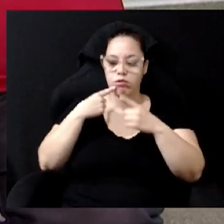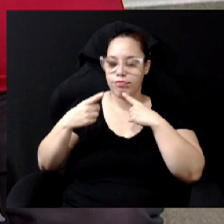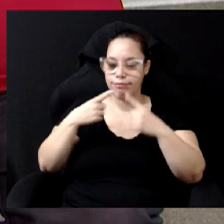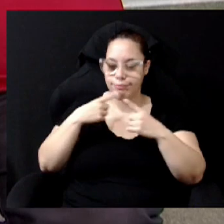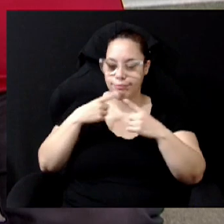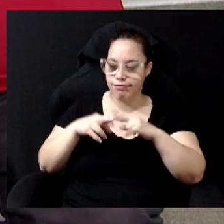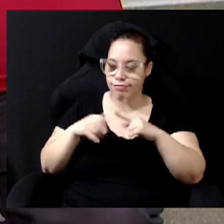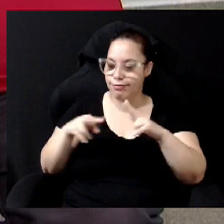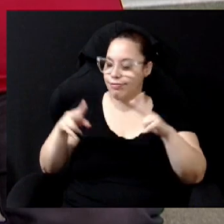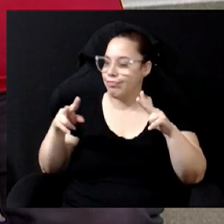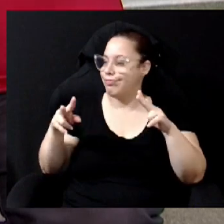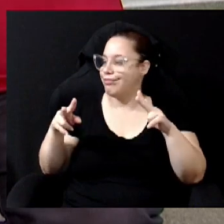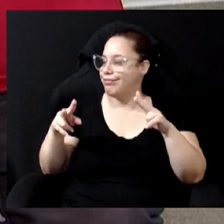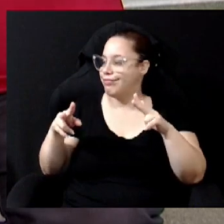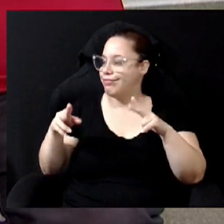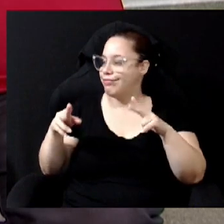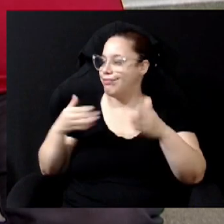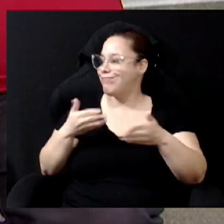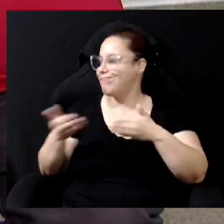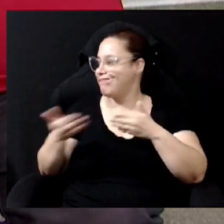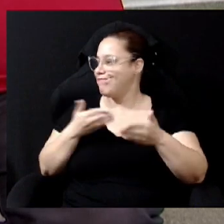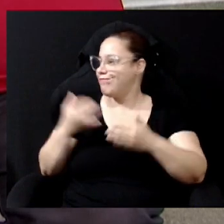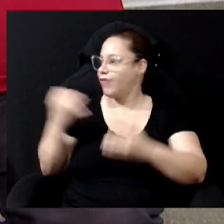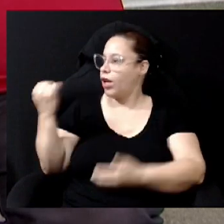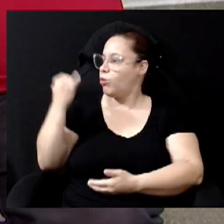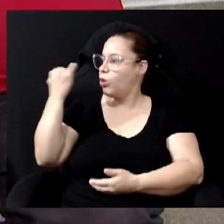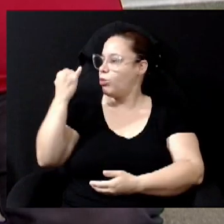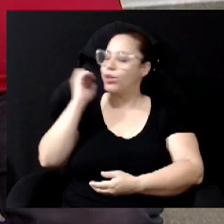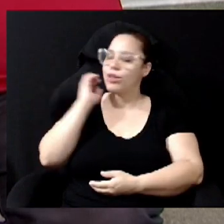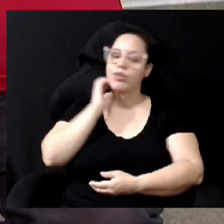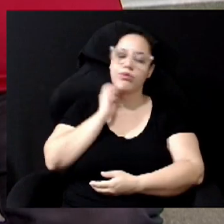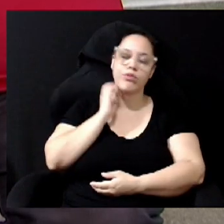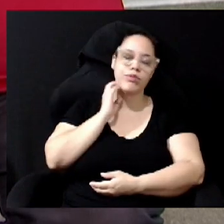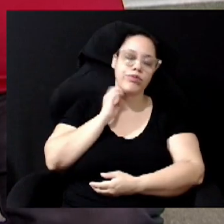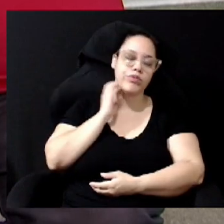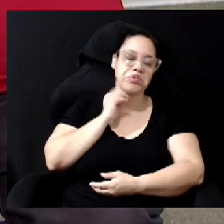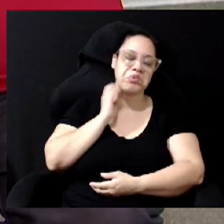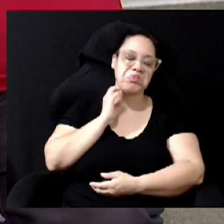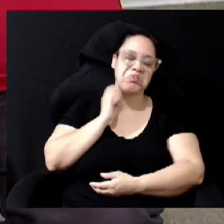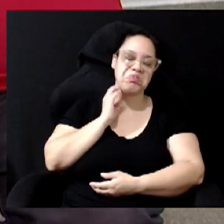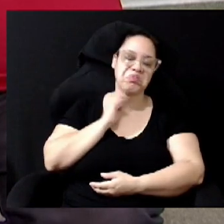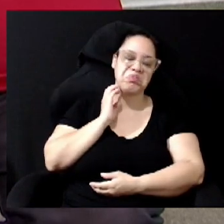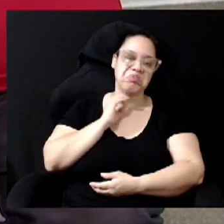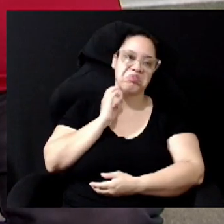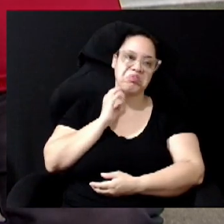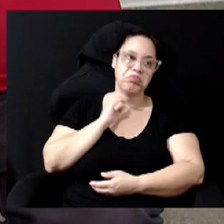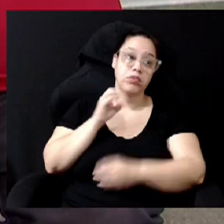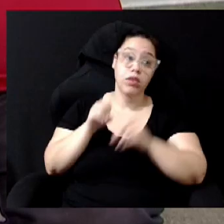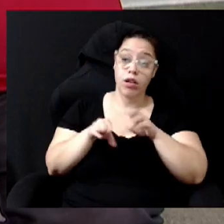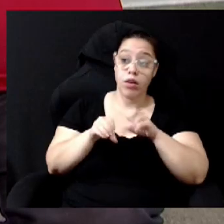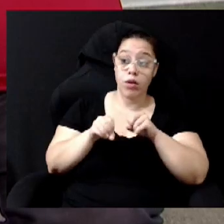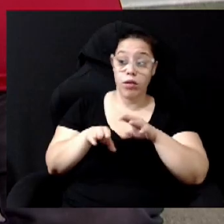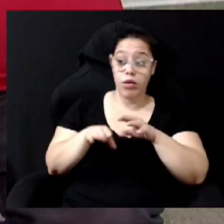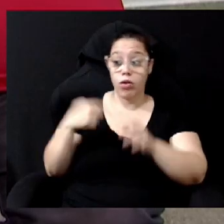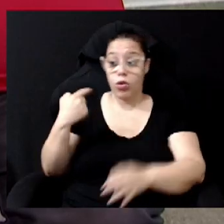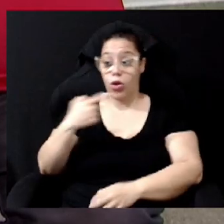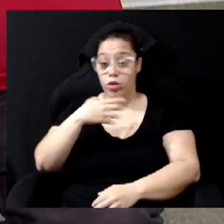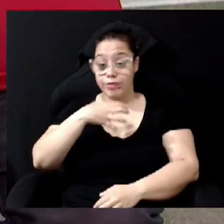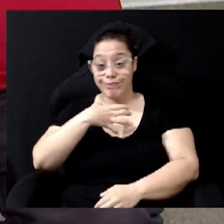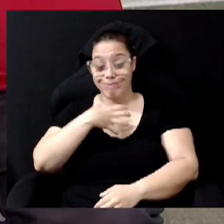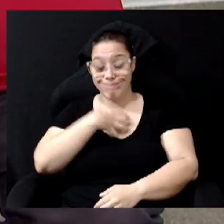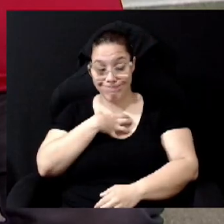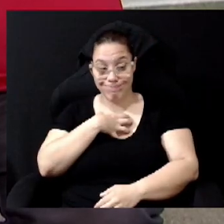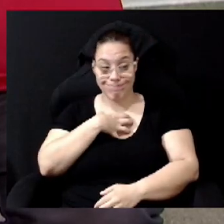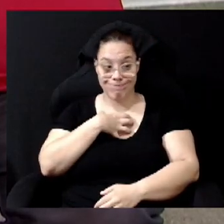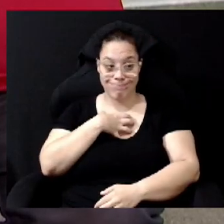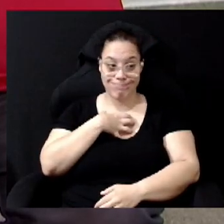E aí, nesse sentido, é fundamental, porque a gente não é educado e ensinado a falar sobre nossos sentimentos. A gente é ensinado que a gente não